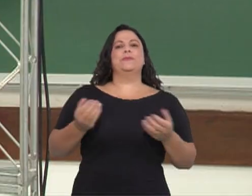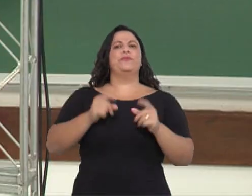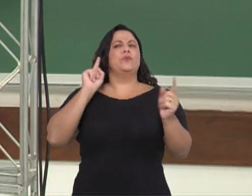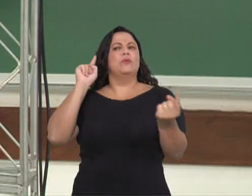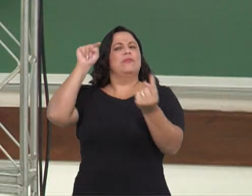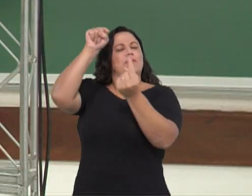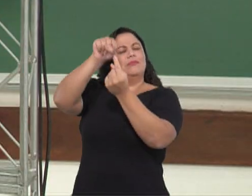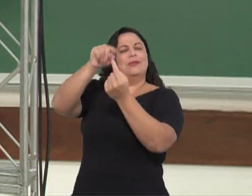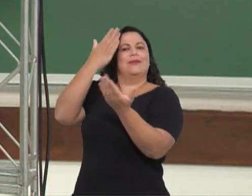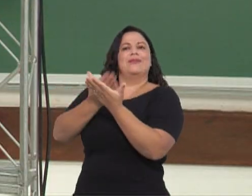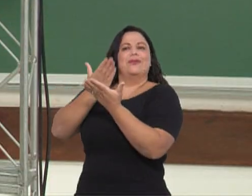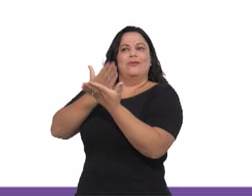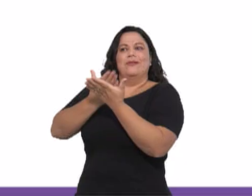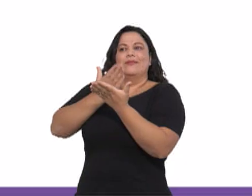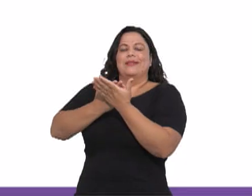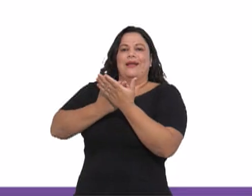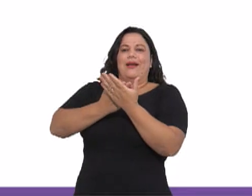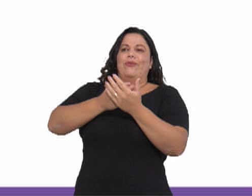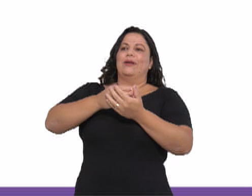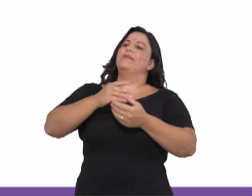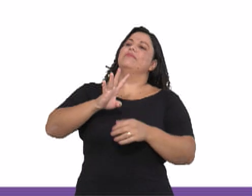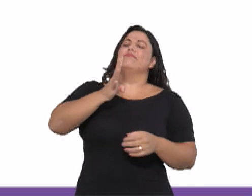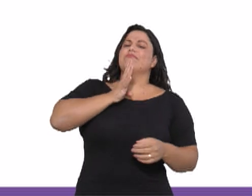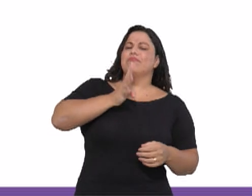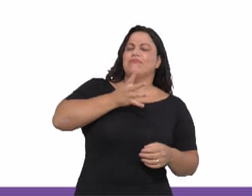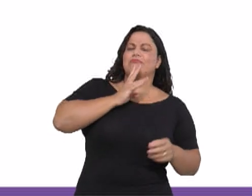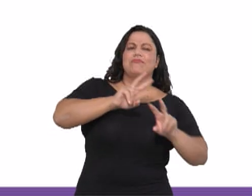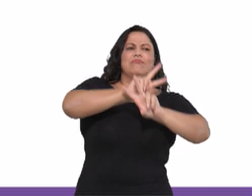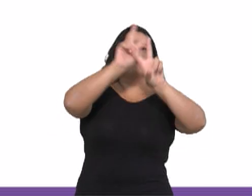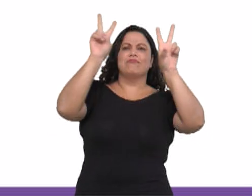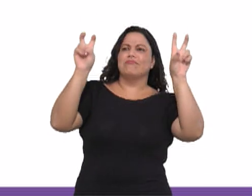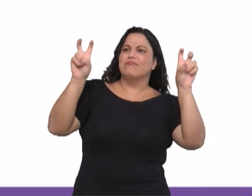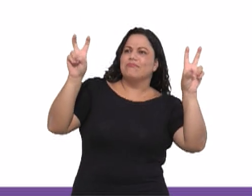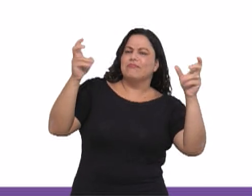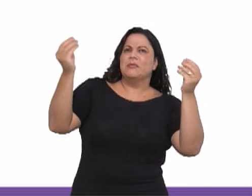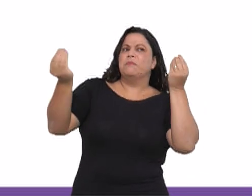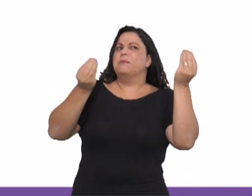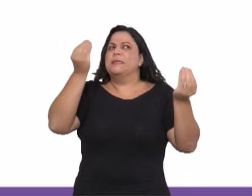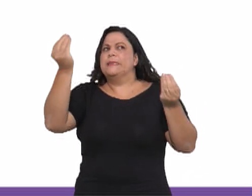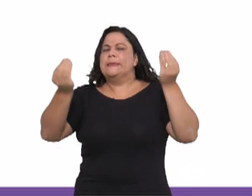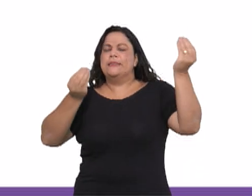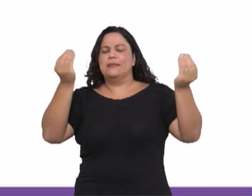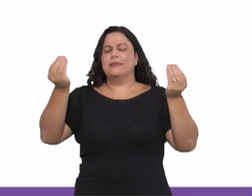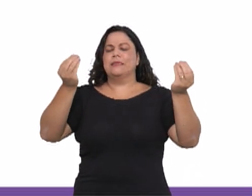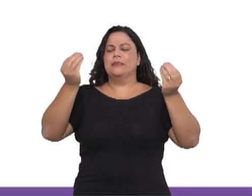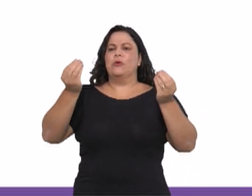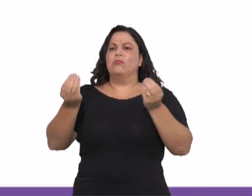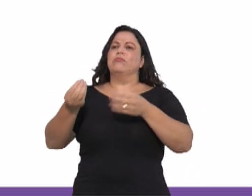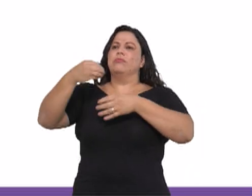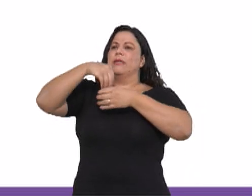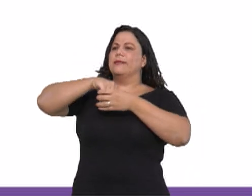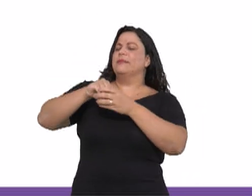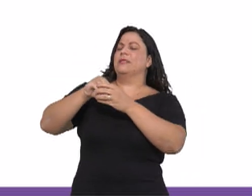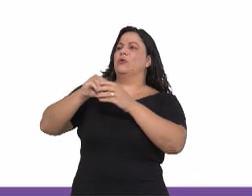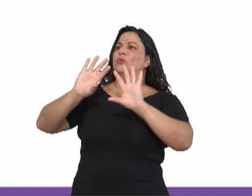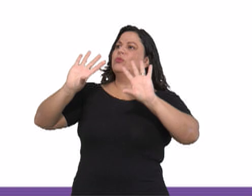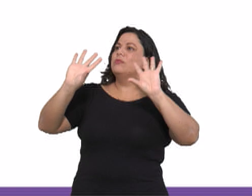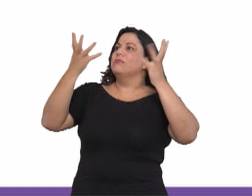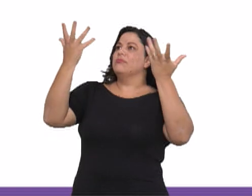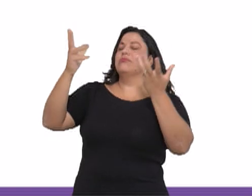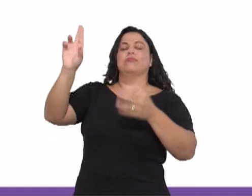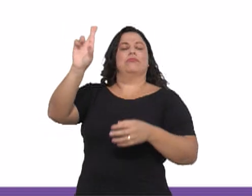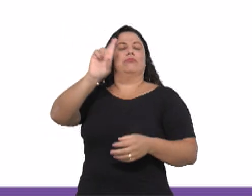nossa aula é conhecer algumas formas de expressão folclóricas presentes nas festas religiosas por meio